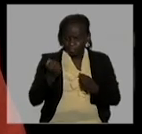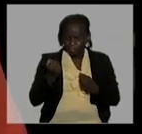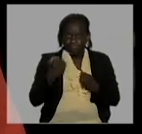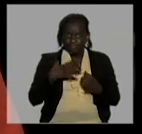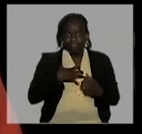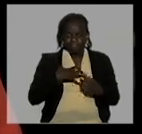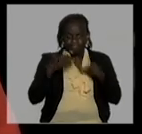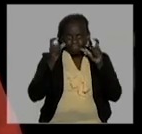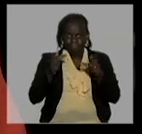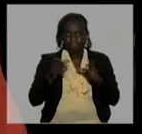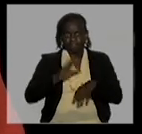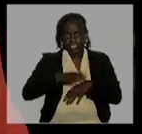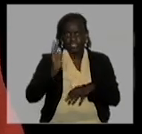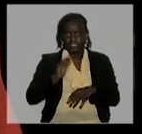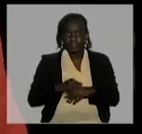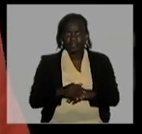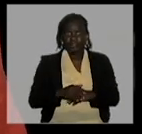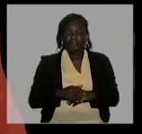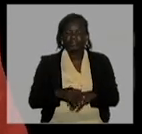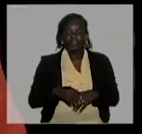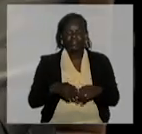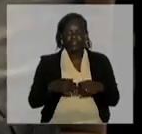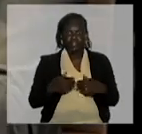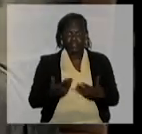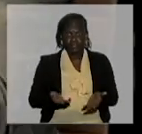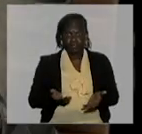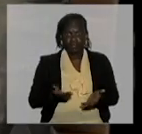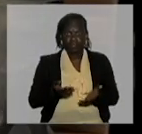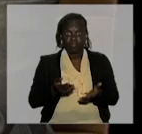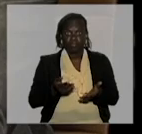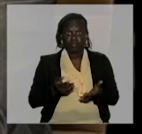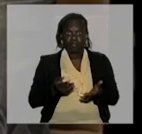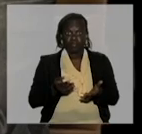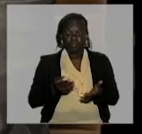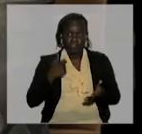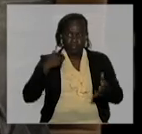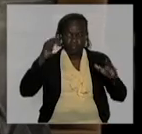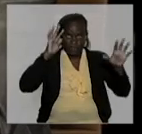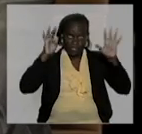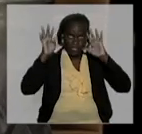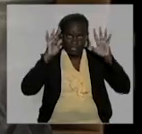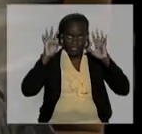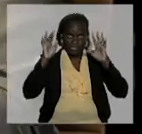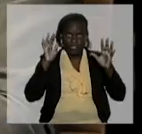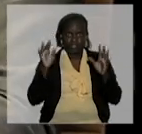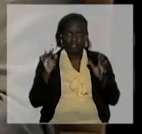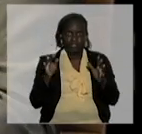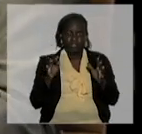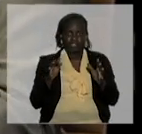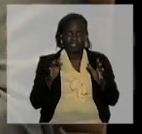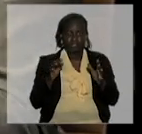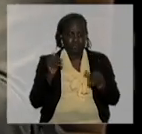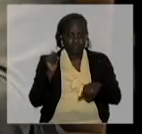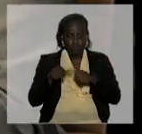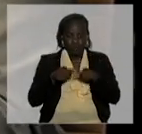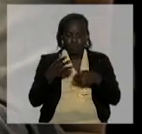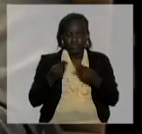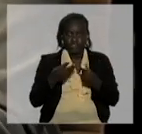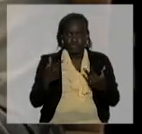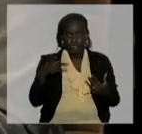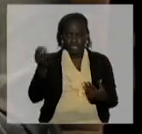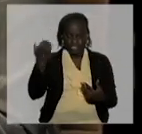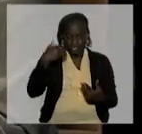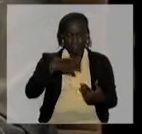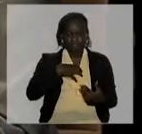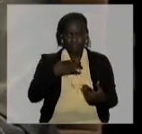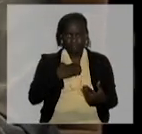arma com mais tesão. Isso, eu imagino que deve ter